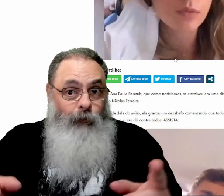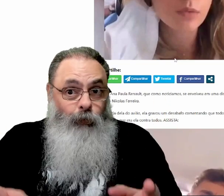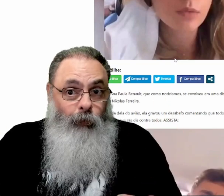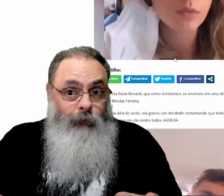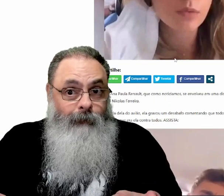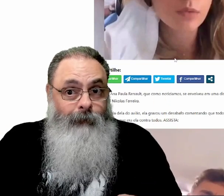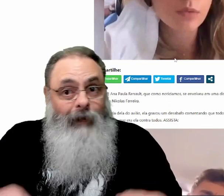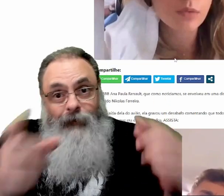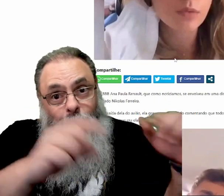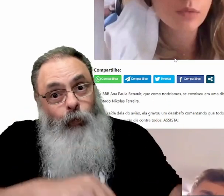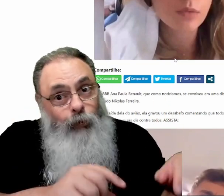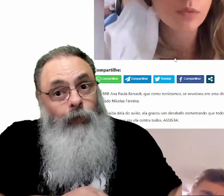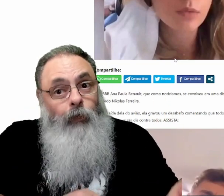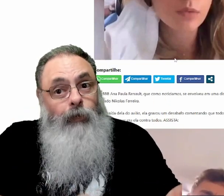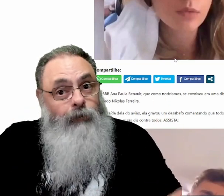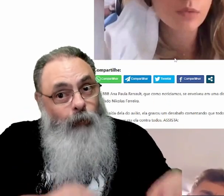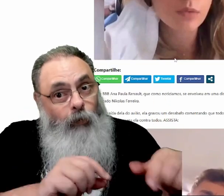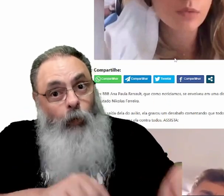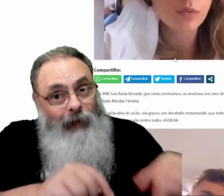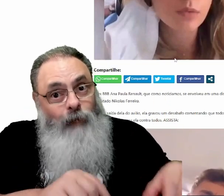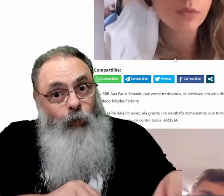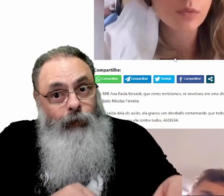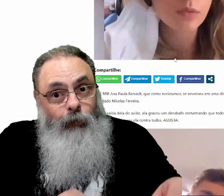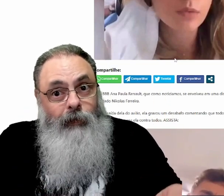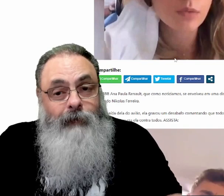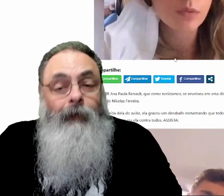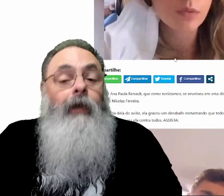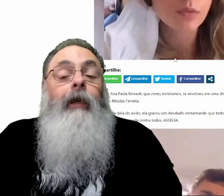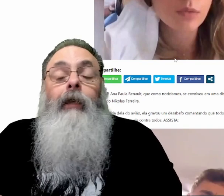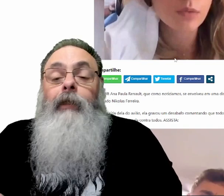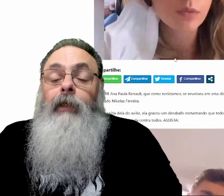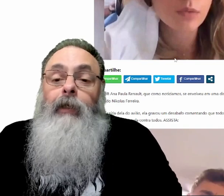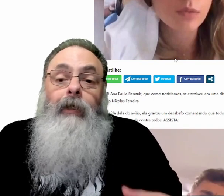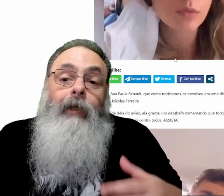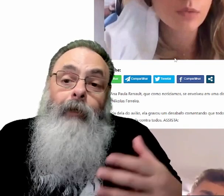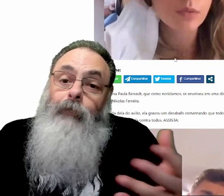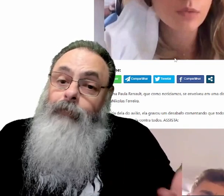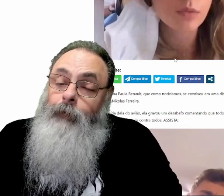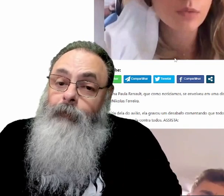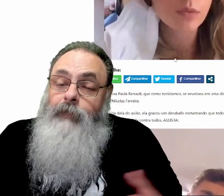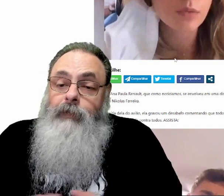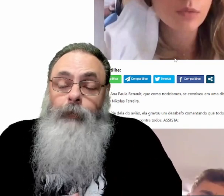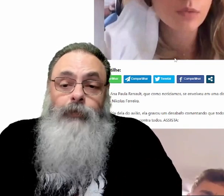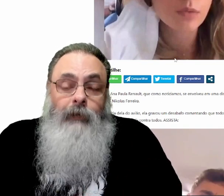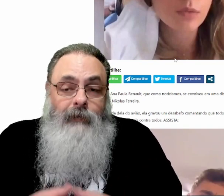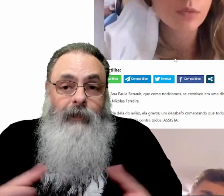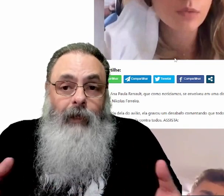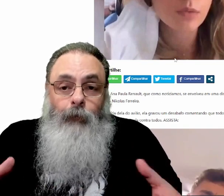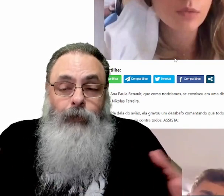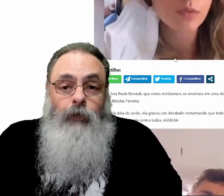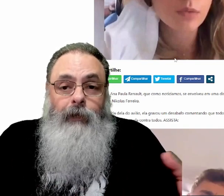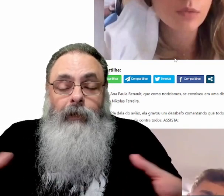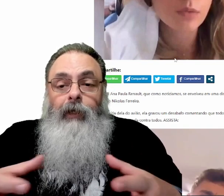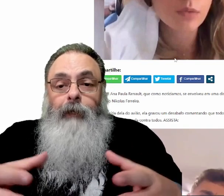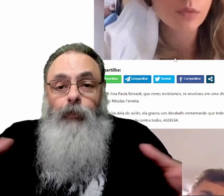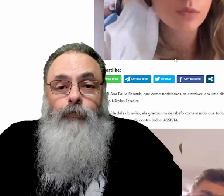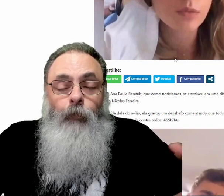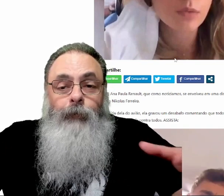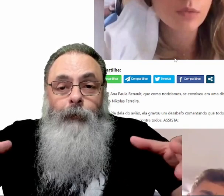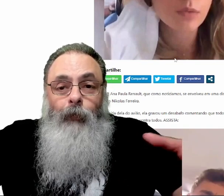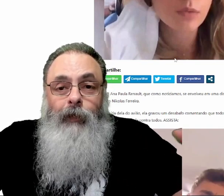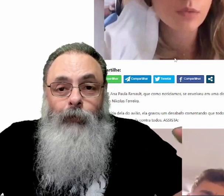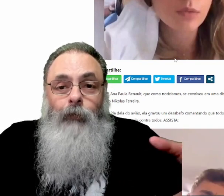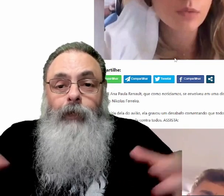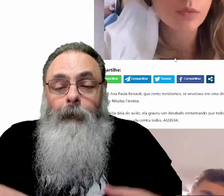o resto do avião todo tava de acordo com Nicolas concordava com o Nicolas e é o que eu falo para você o pessoal da esquerda o pessoal aqui da